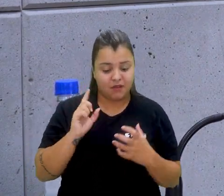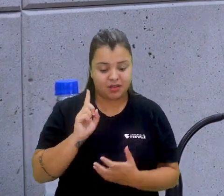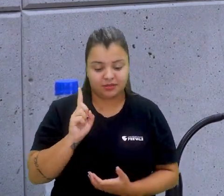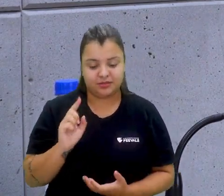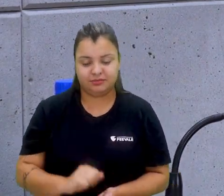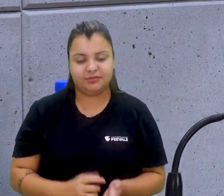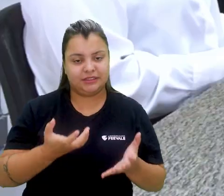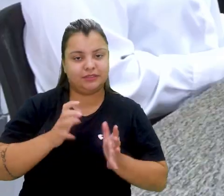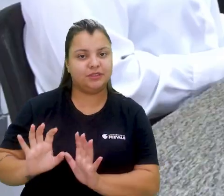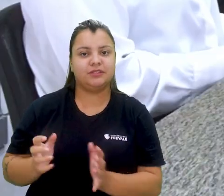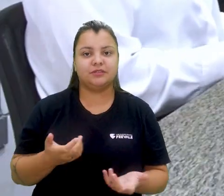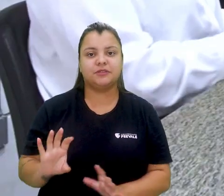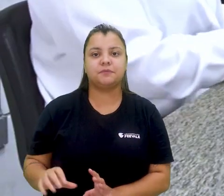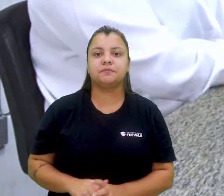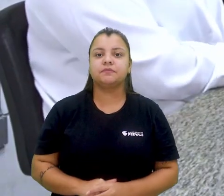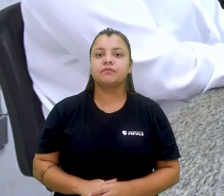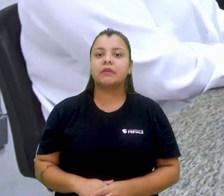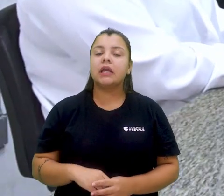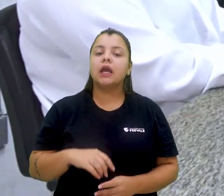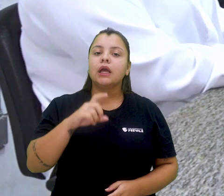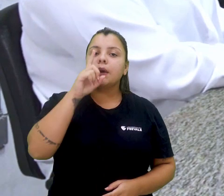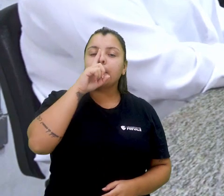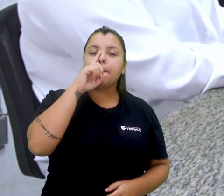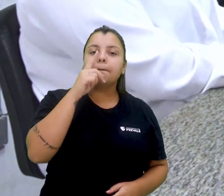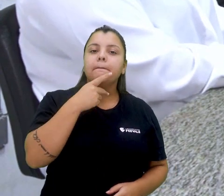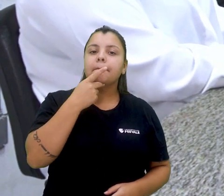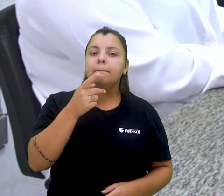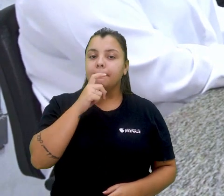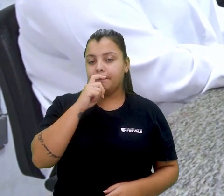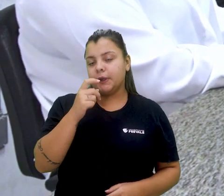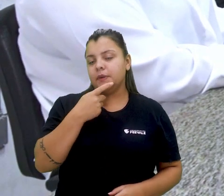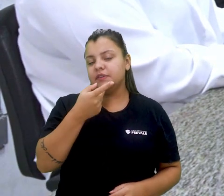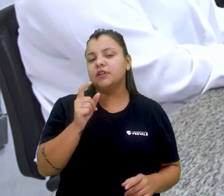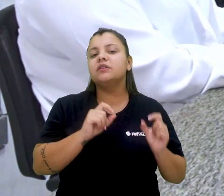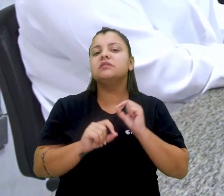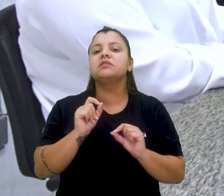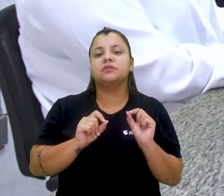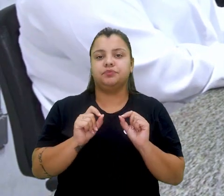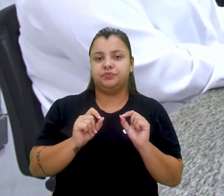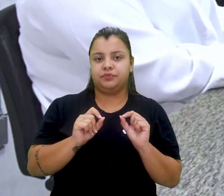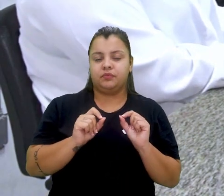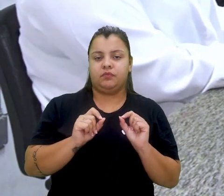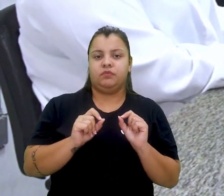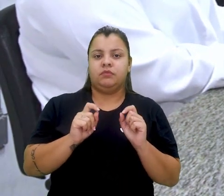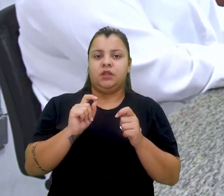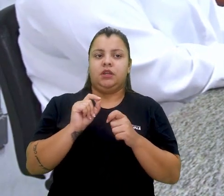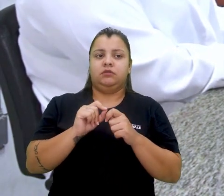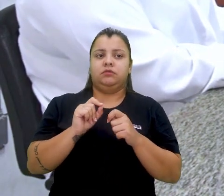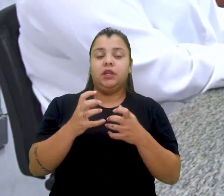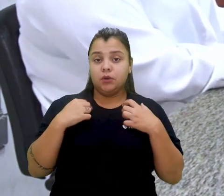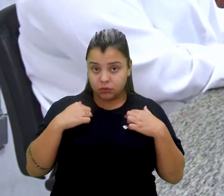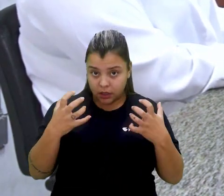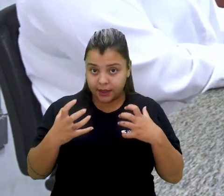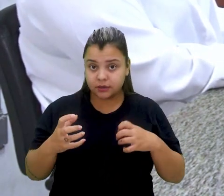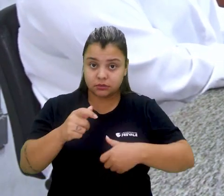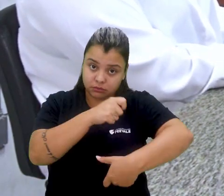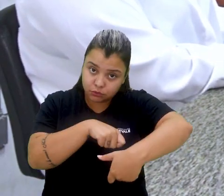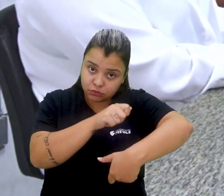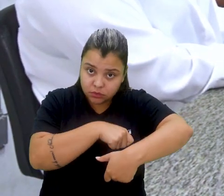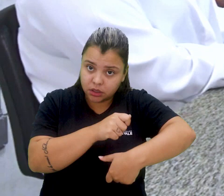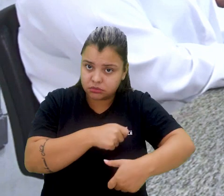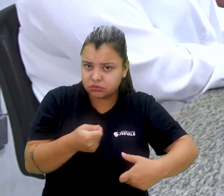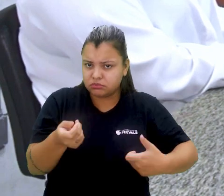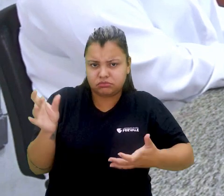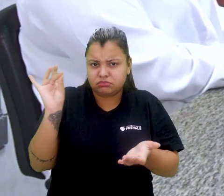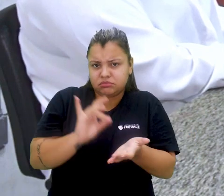nutrição que eu quero e daí meu pai disse então daí eu disse vou faz eu quero ser cozinheira mesmo